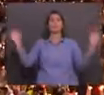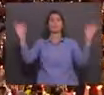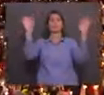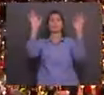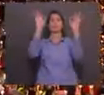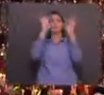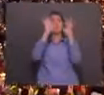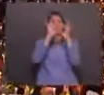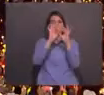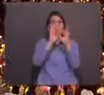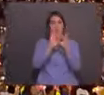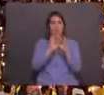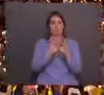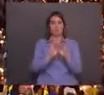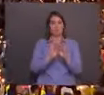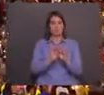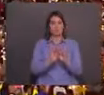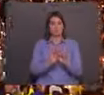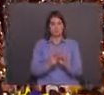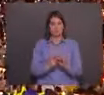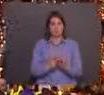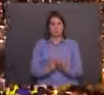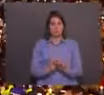Espírito e Santo.